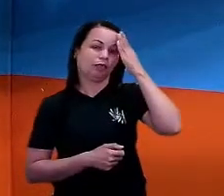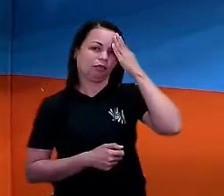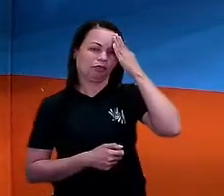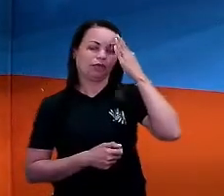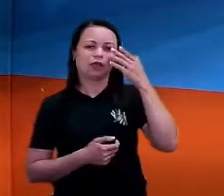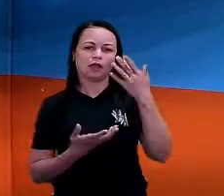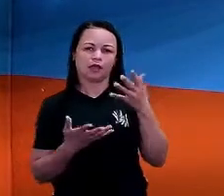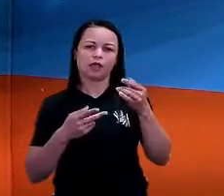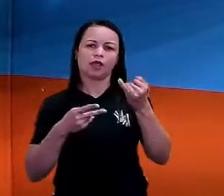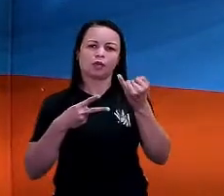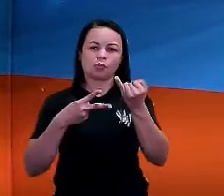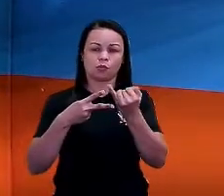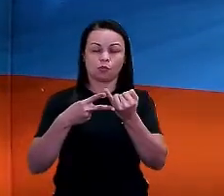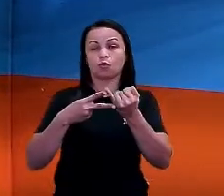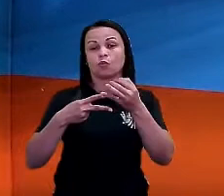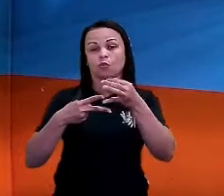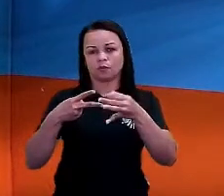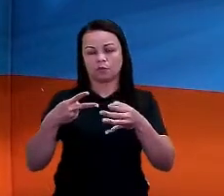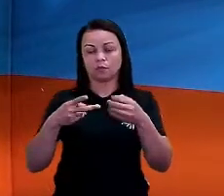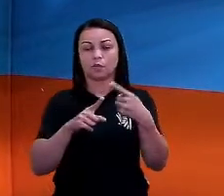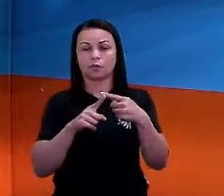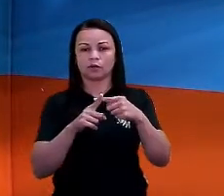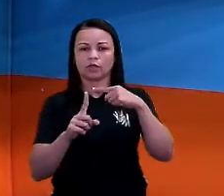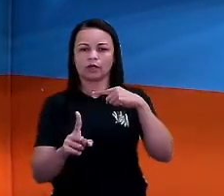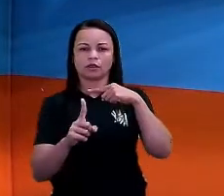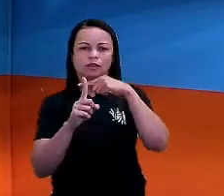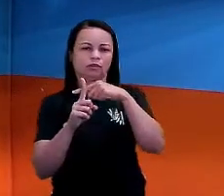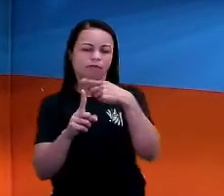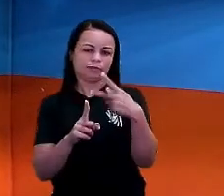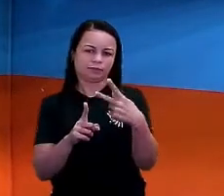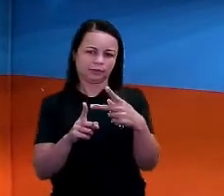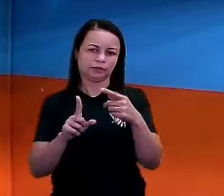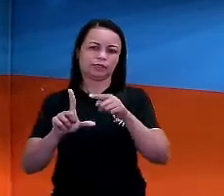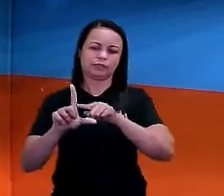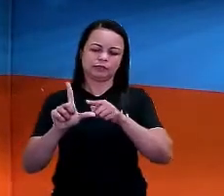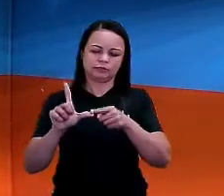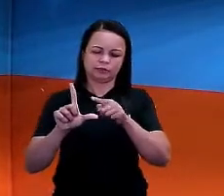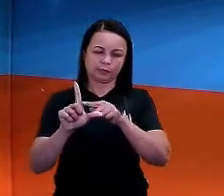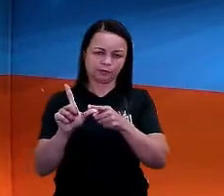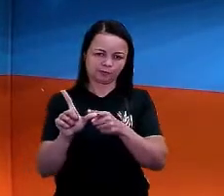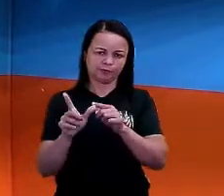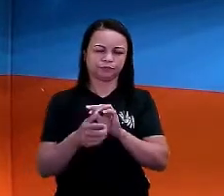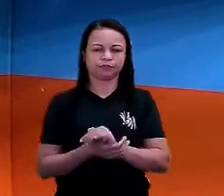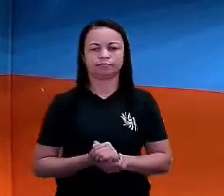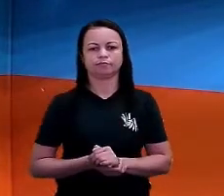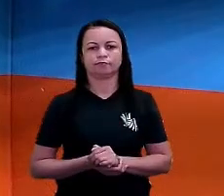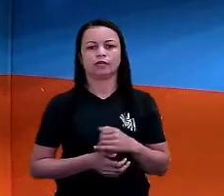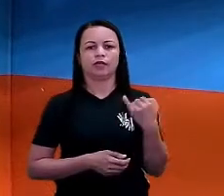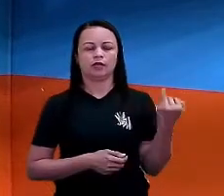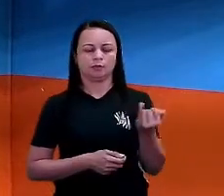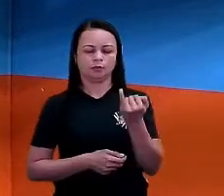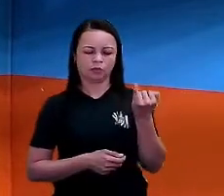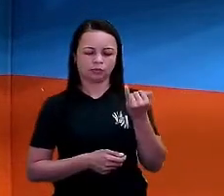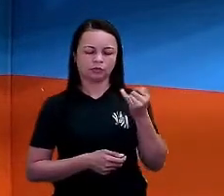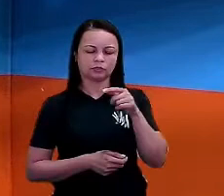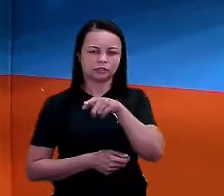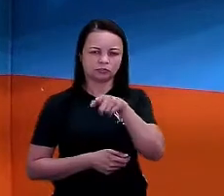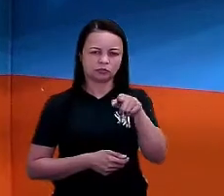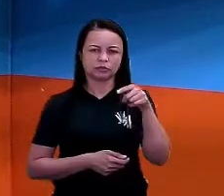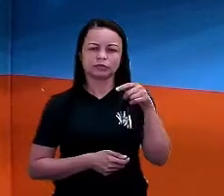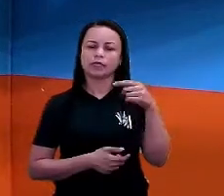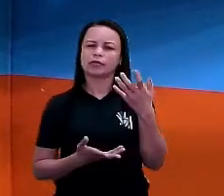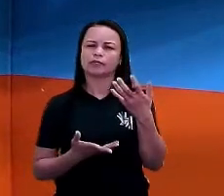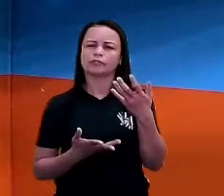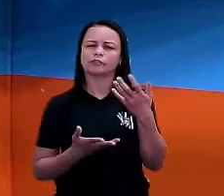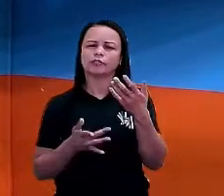poder entender o porquê da soma desses ângulos, né? Então, é importante que vocês saiam aí fazendo